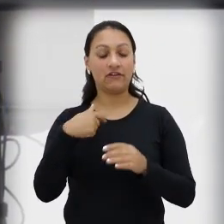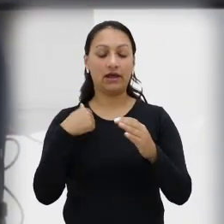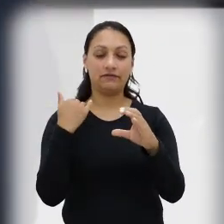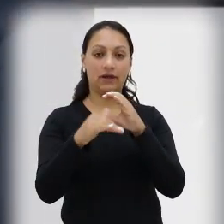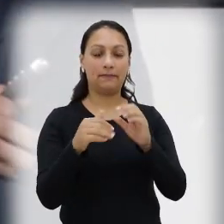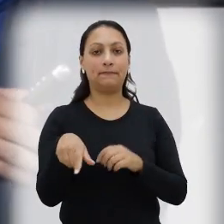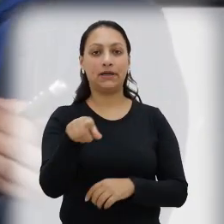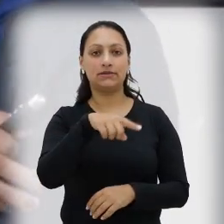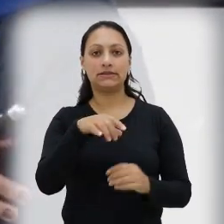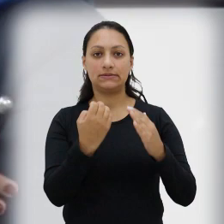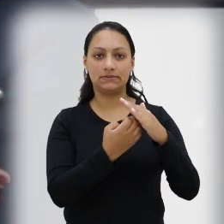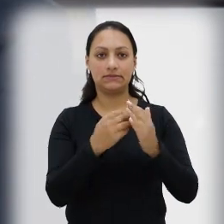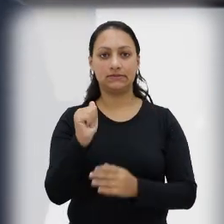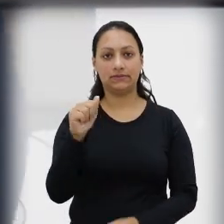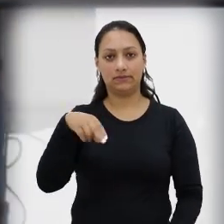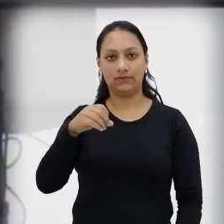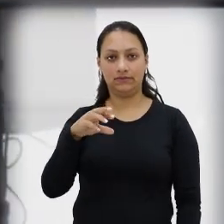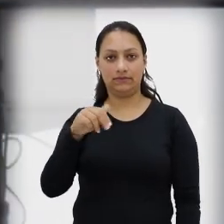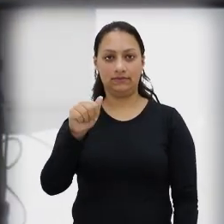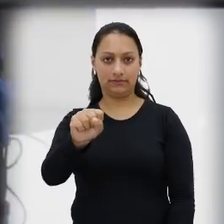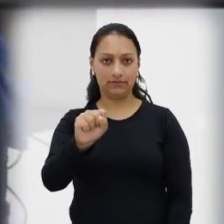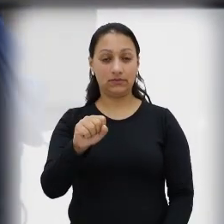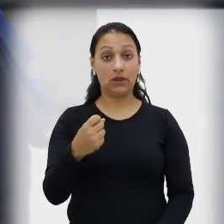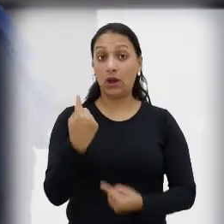alguma pergunta? Johnny.